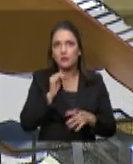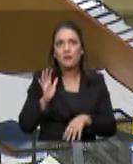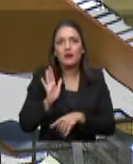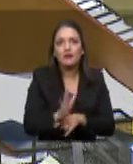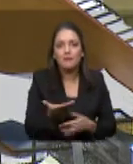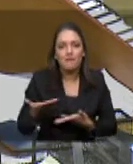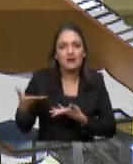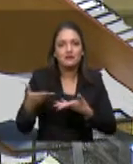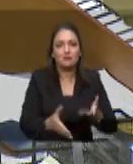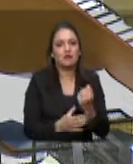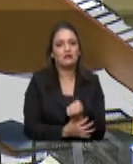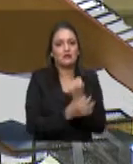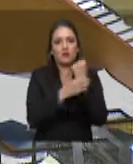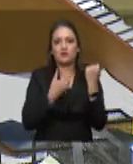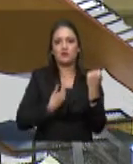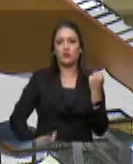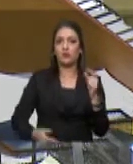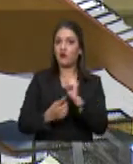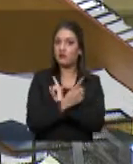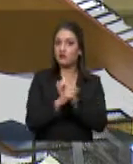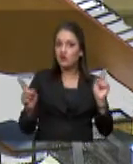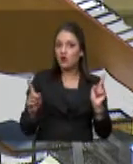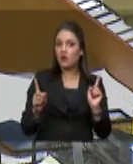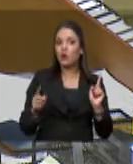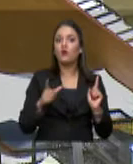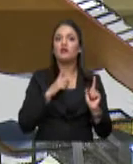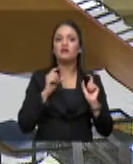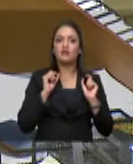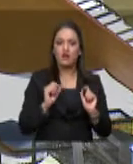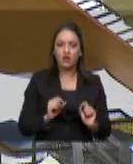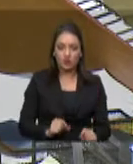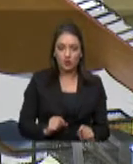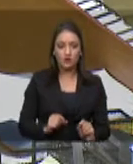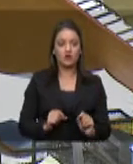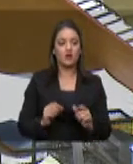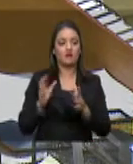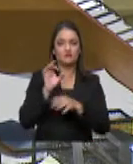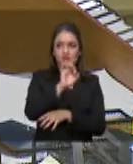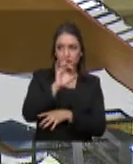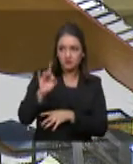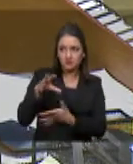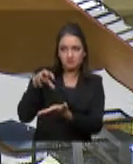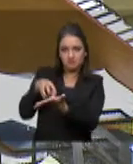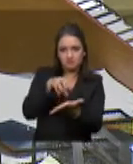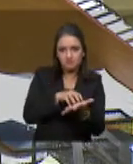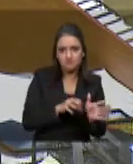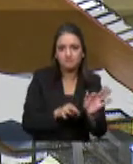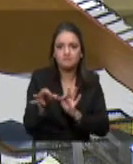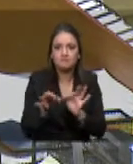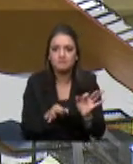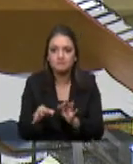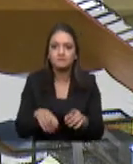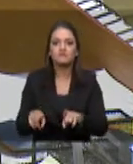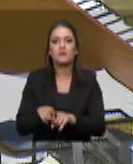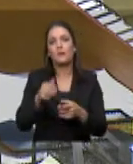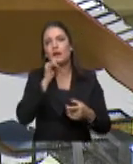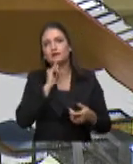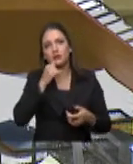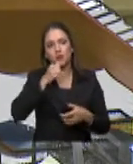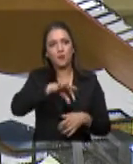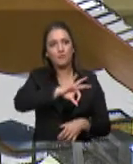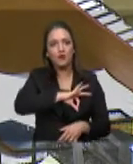contrário, primou o texto fundamental por sublinhar que os seus organismos, as polícias e corpos de bombeiros